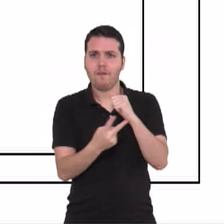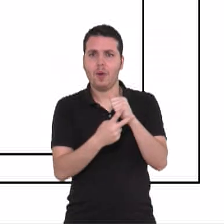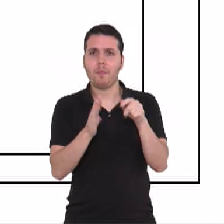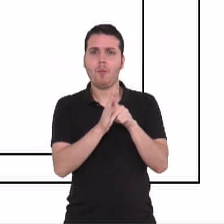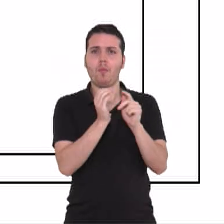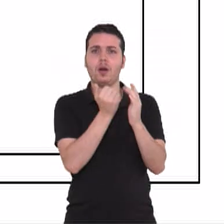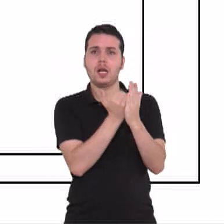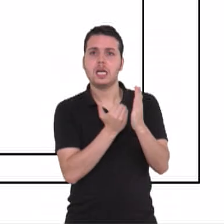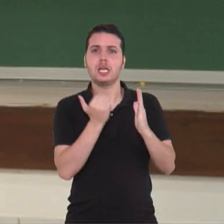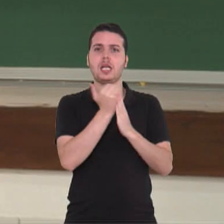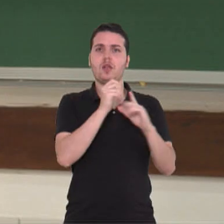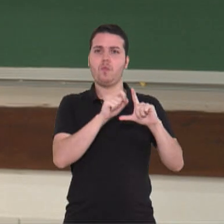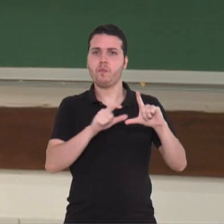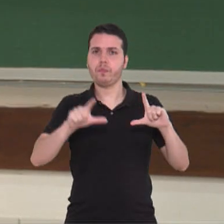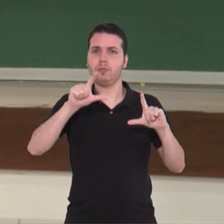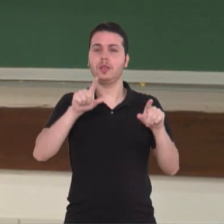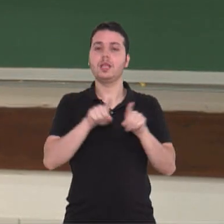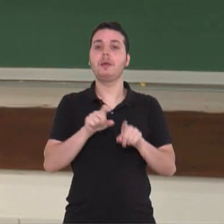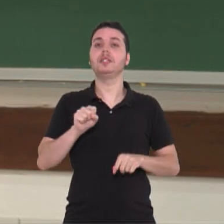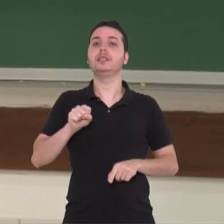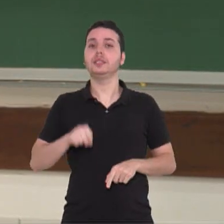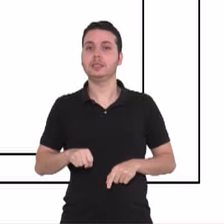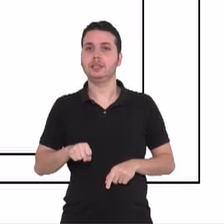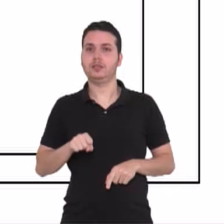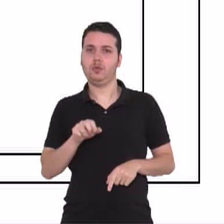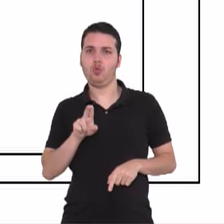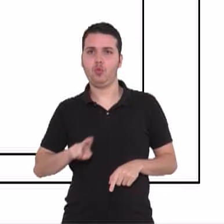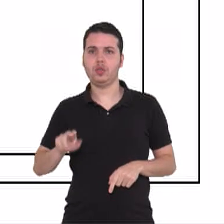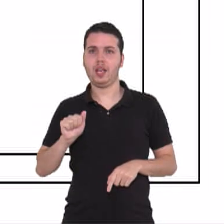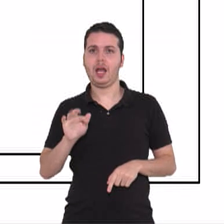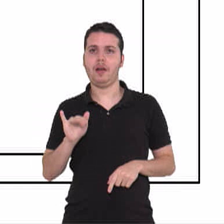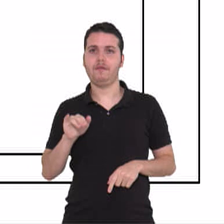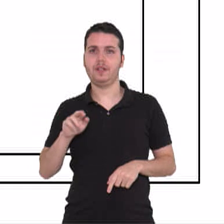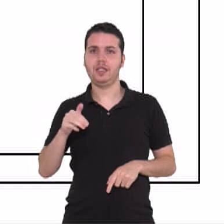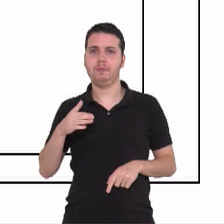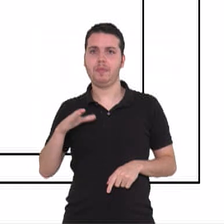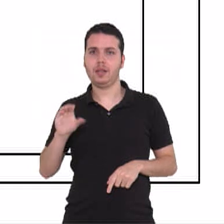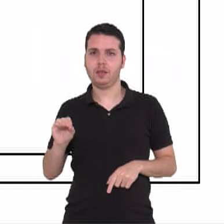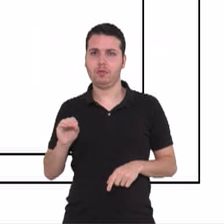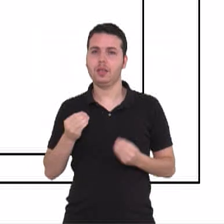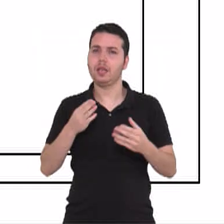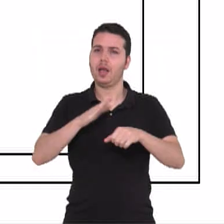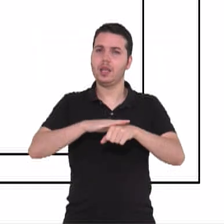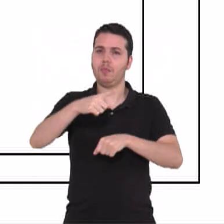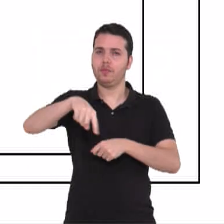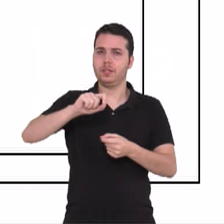afirmação, que nós já vimos isso também. Tempinho para vocês fazerem.